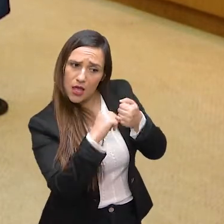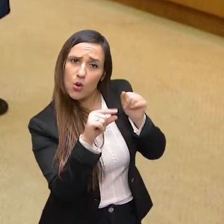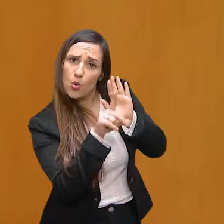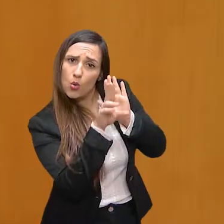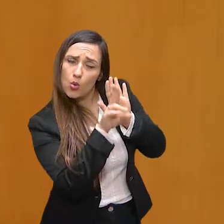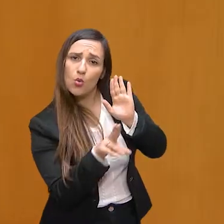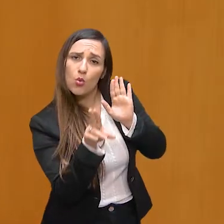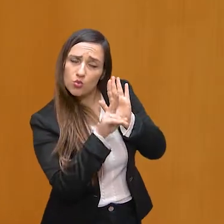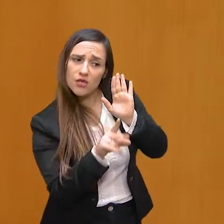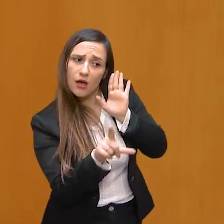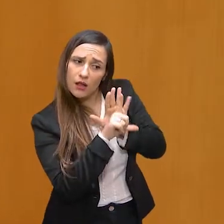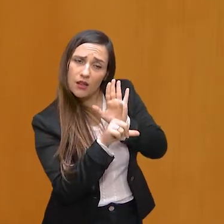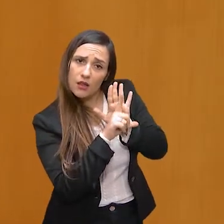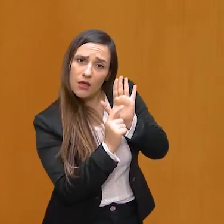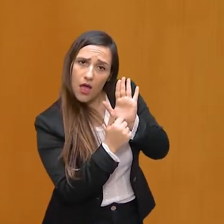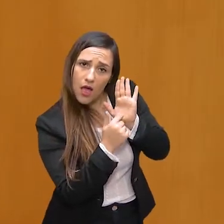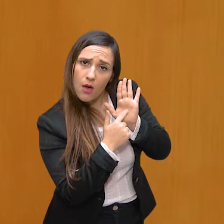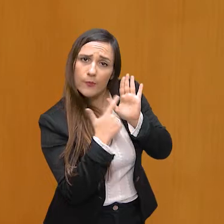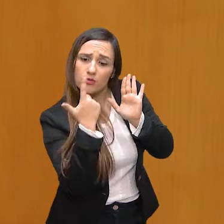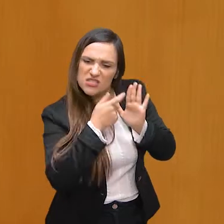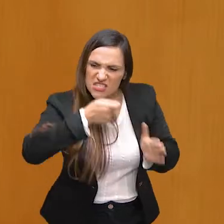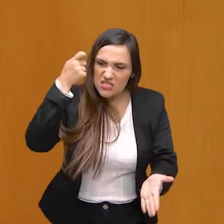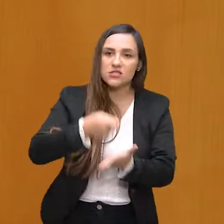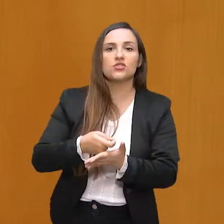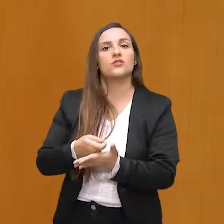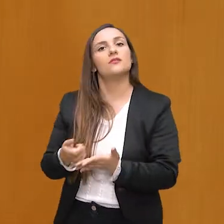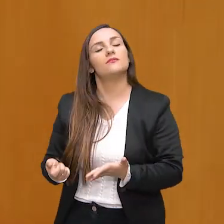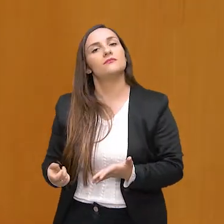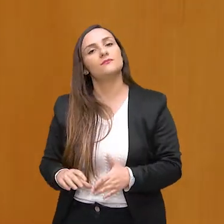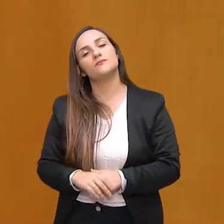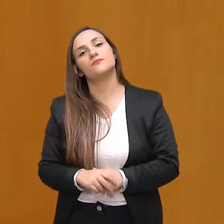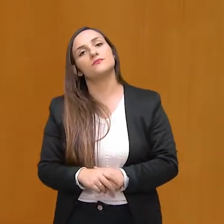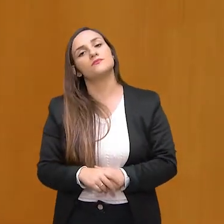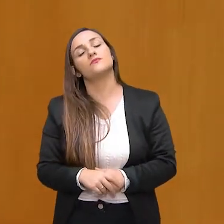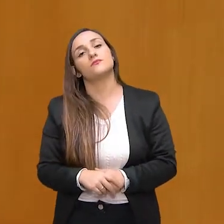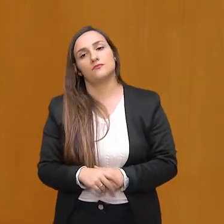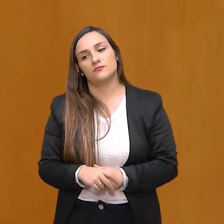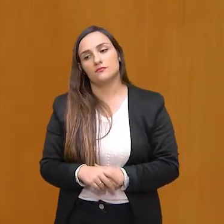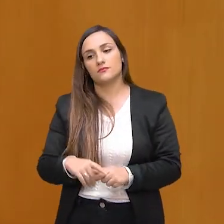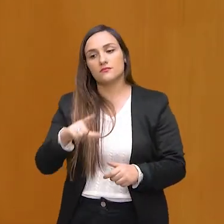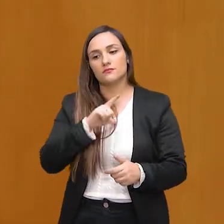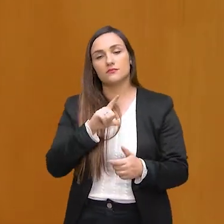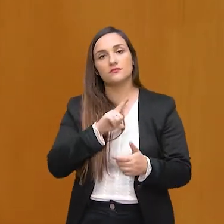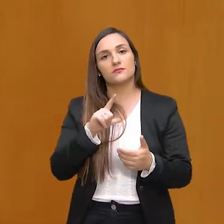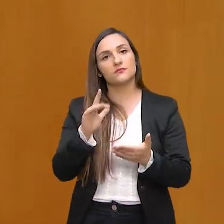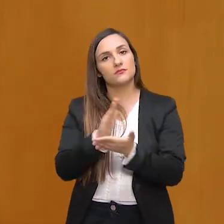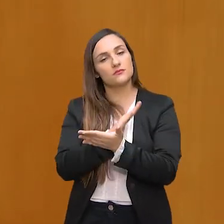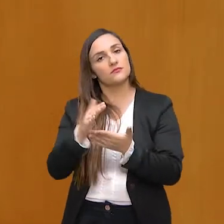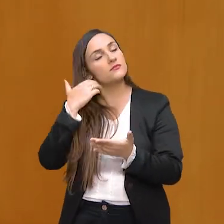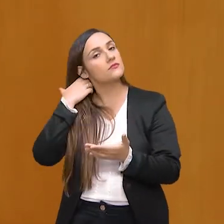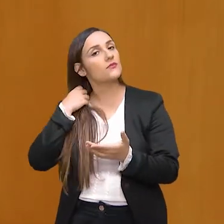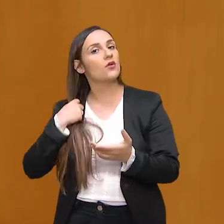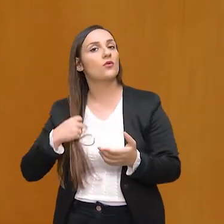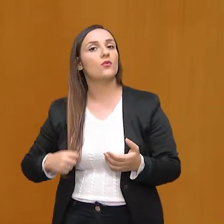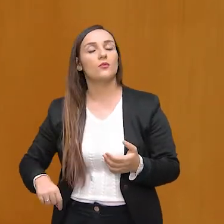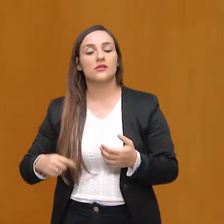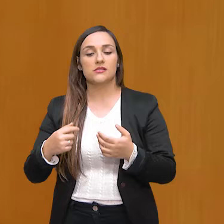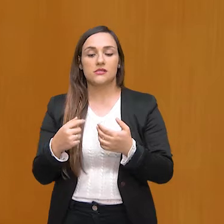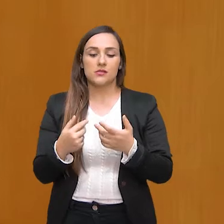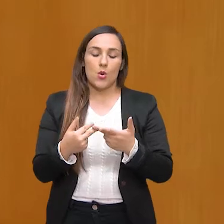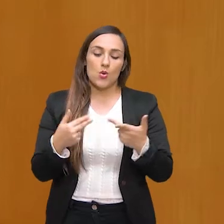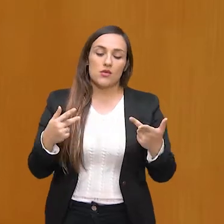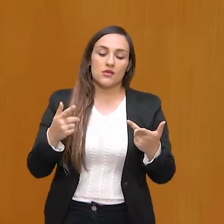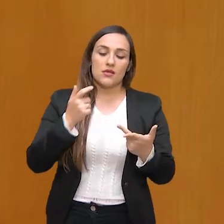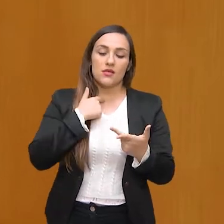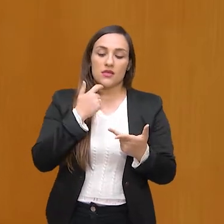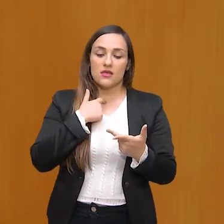aplicação do direito civil. E poderia até não ser uma ciência. Inclusive, nós temos algumas situações, que a gente